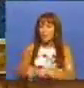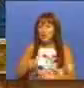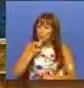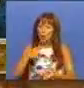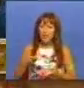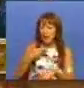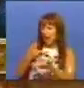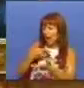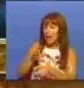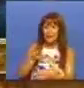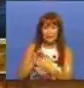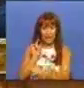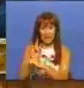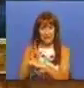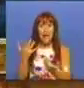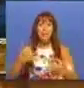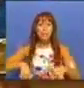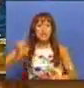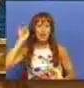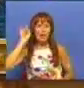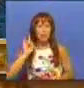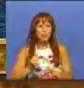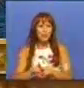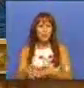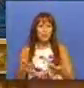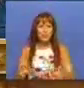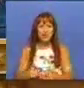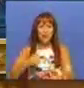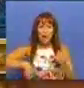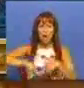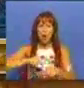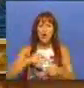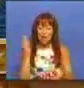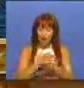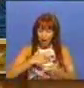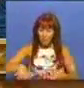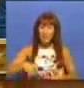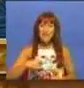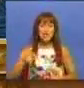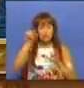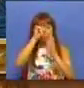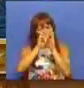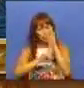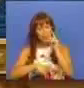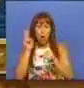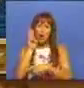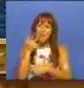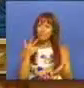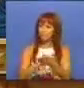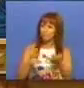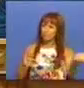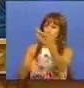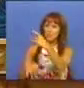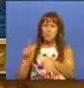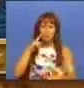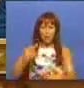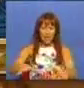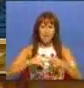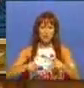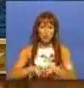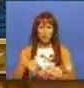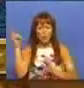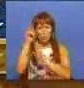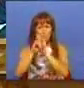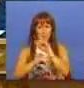podermos conversar sobre ela, mas é importante que nós, a partir destes princípios e olhando para a realidade, possamos assumir